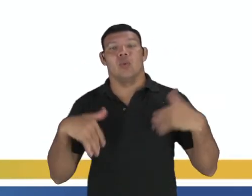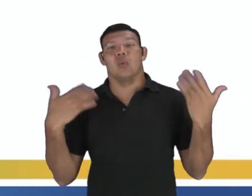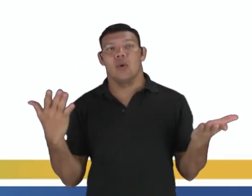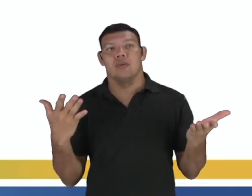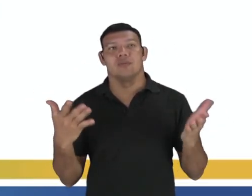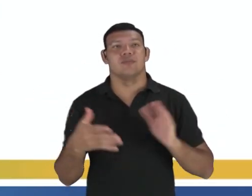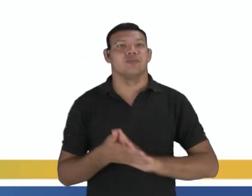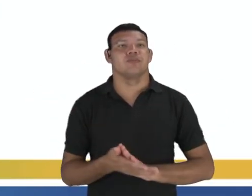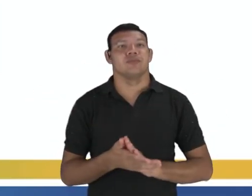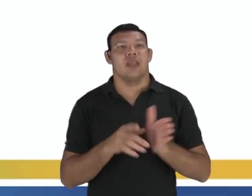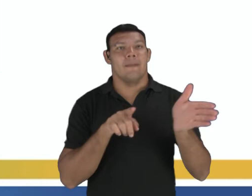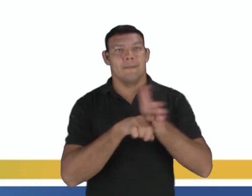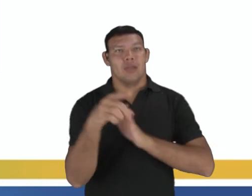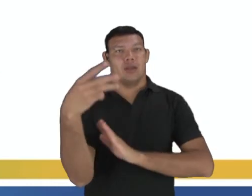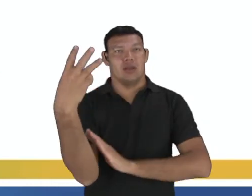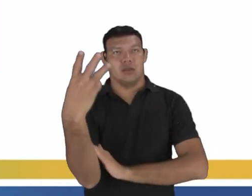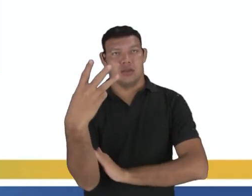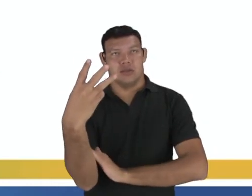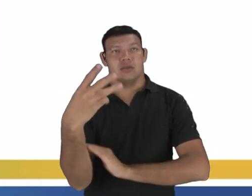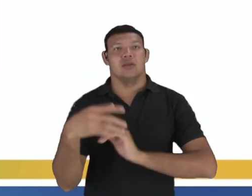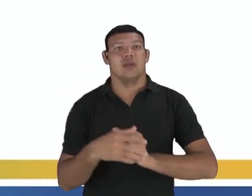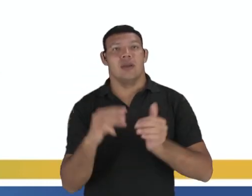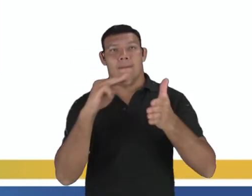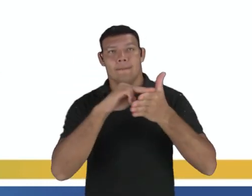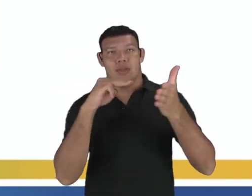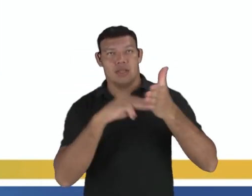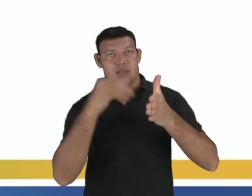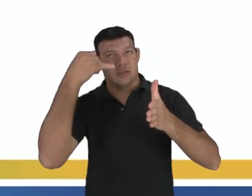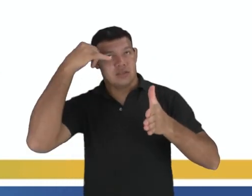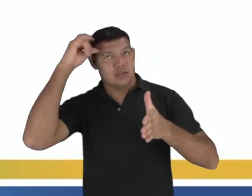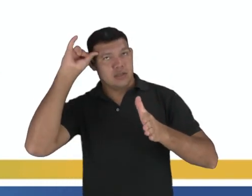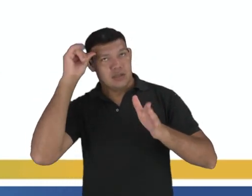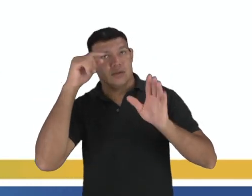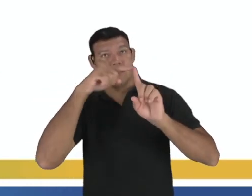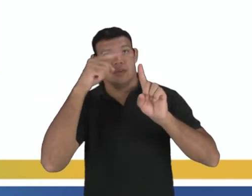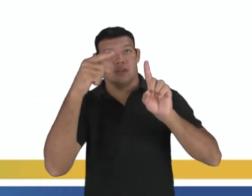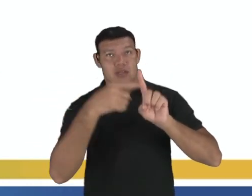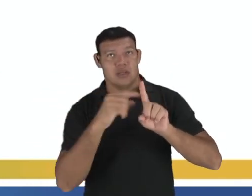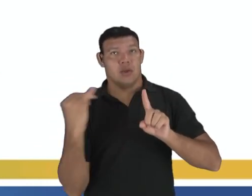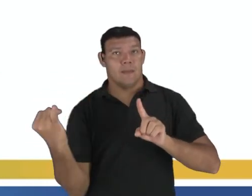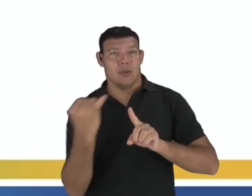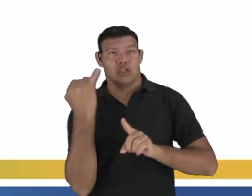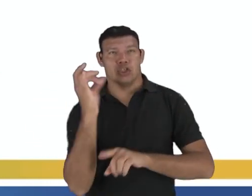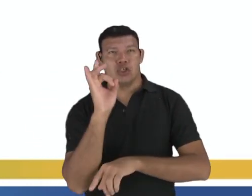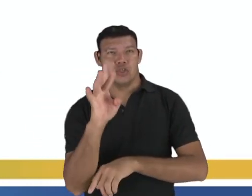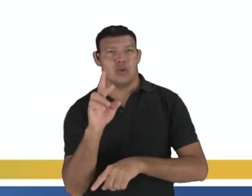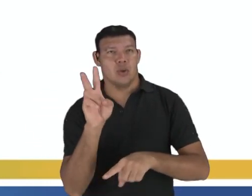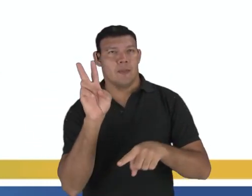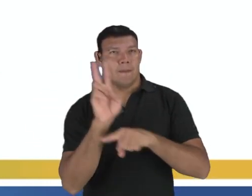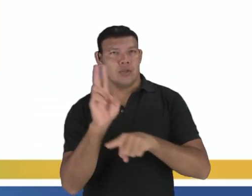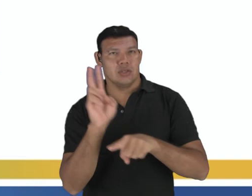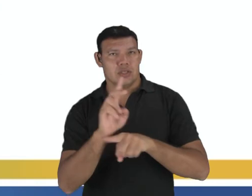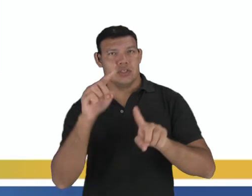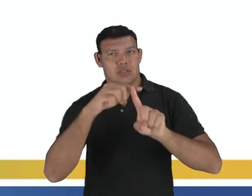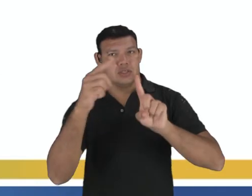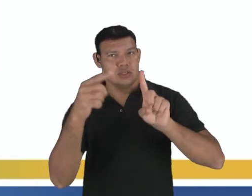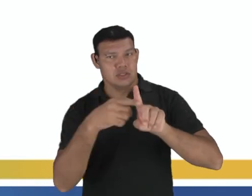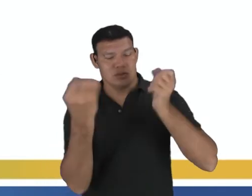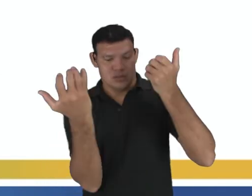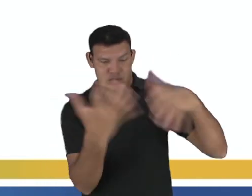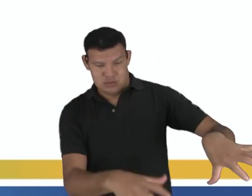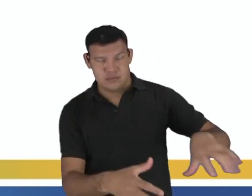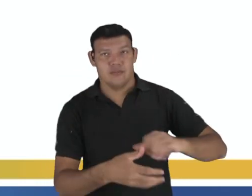são importantes apenas para prevenir uma gestação indesejada eles têm somente essa função e aí que que vocês acham